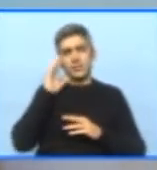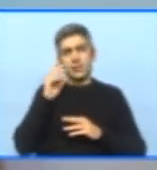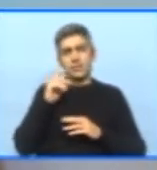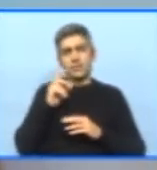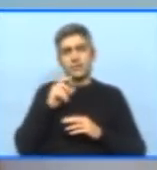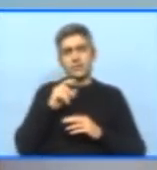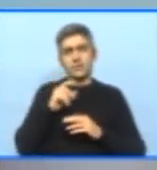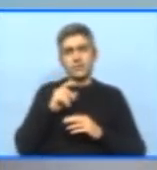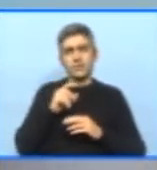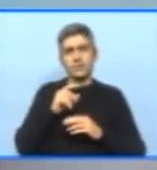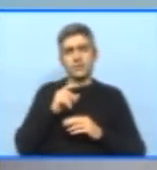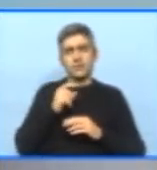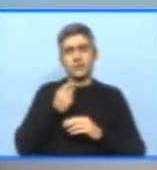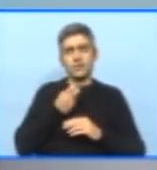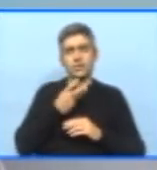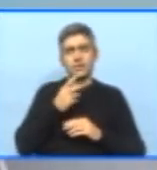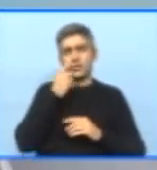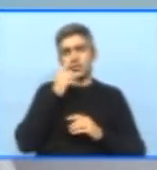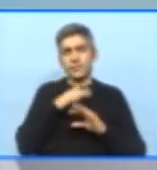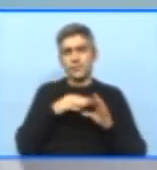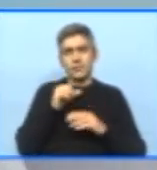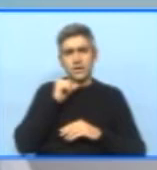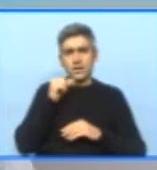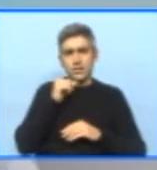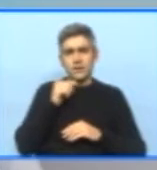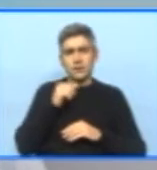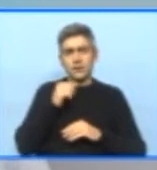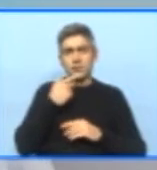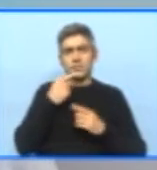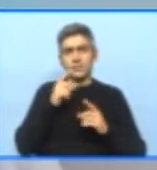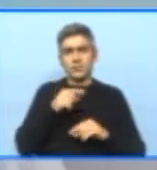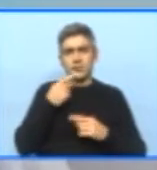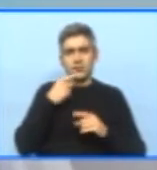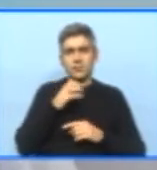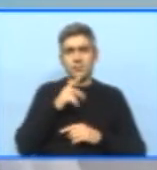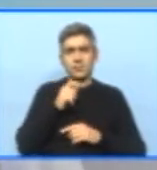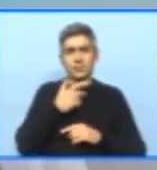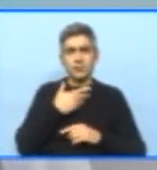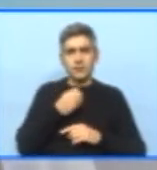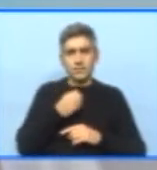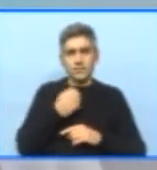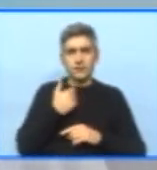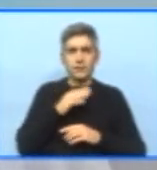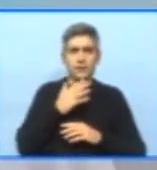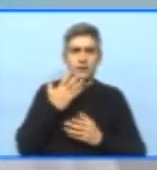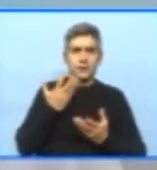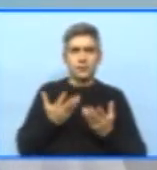por subentendido, mas muitas vezes as pessoas não fizeram. Repetem o credo, eu creio,